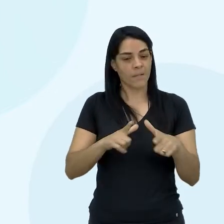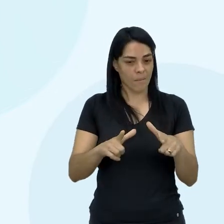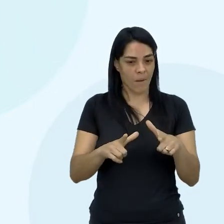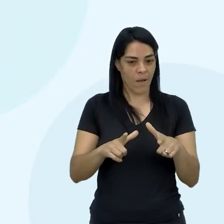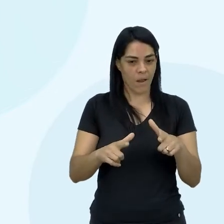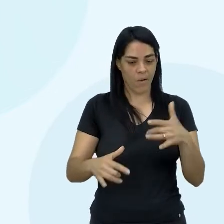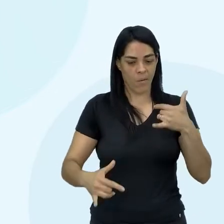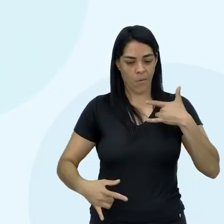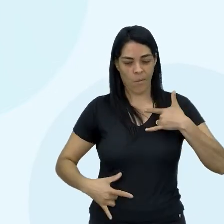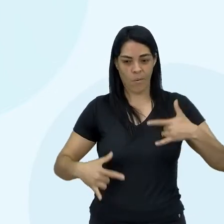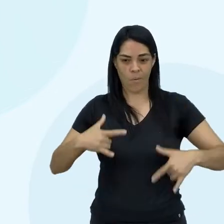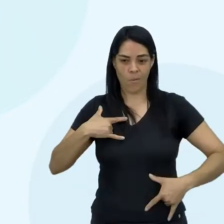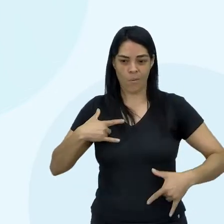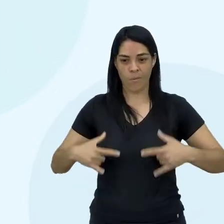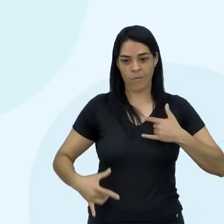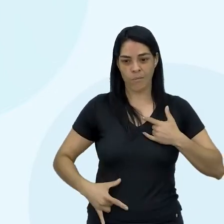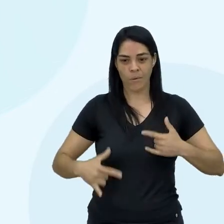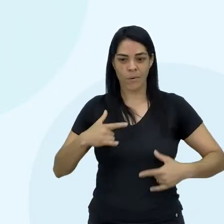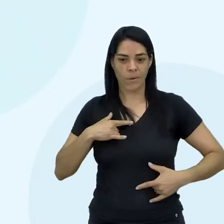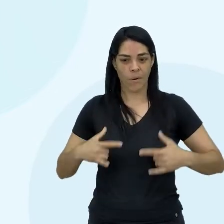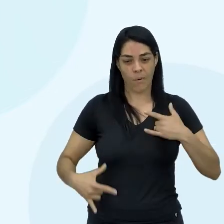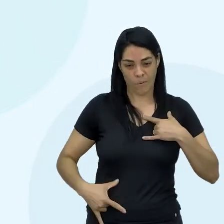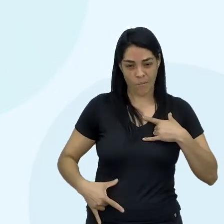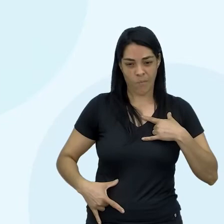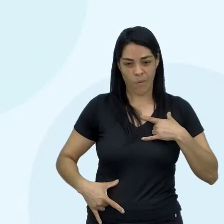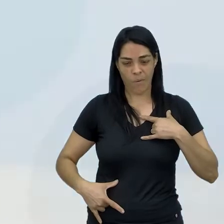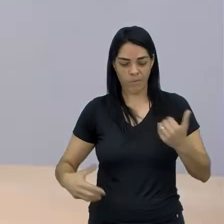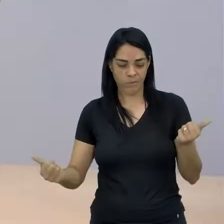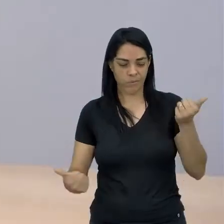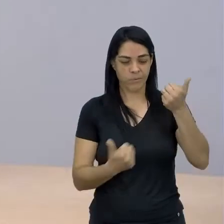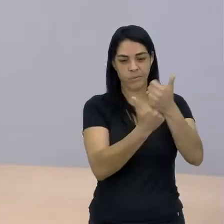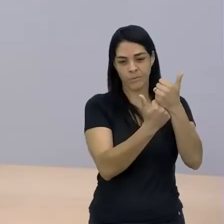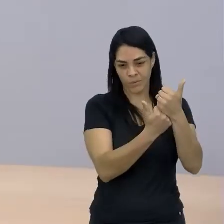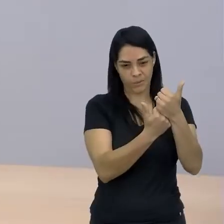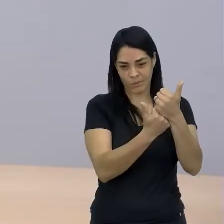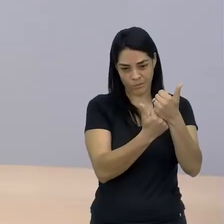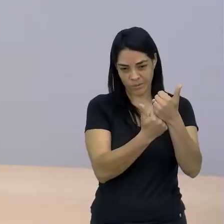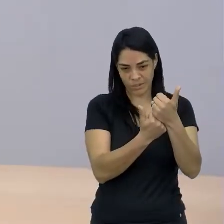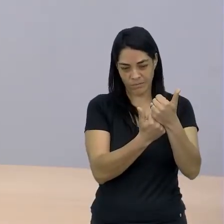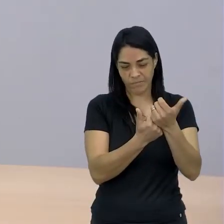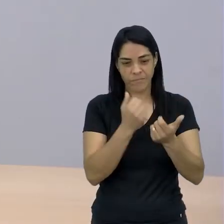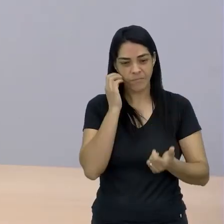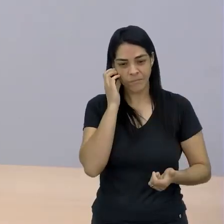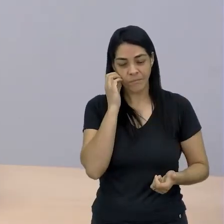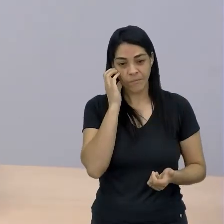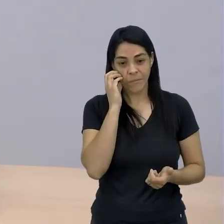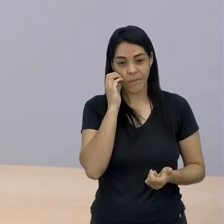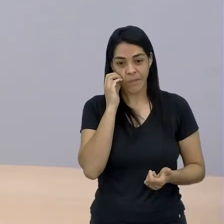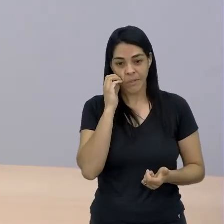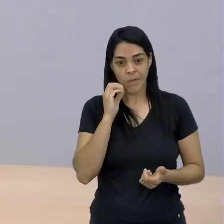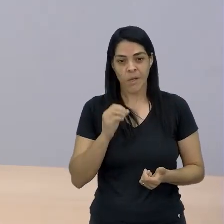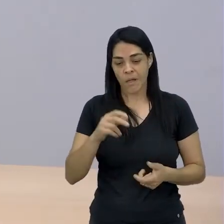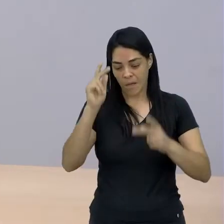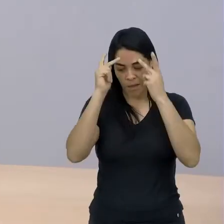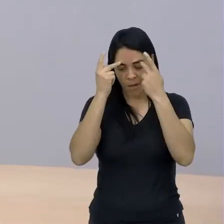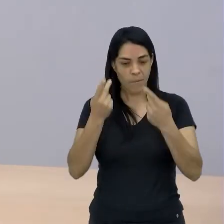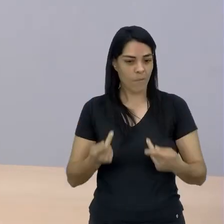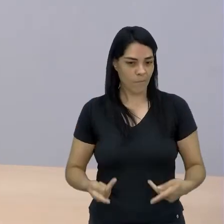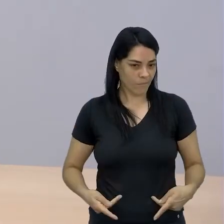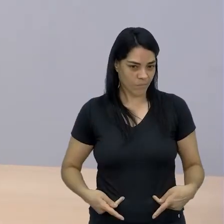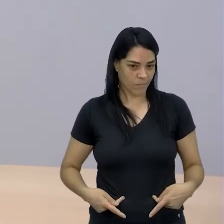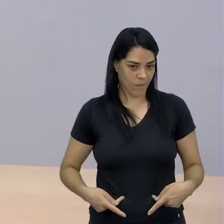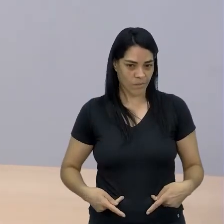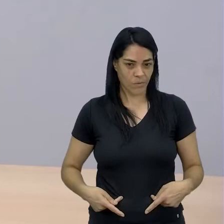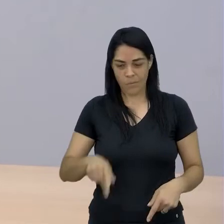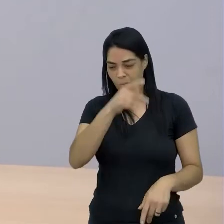robôs, microeletrônica, inteligência artificial, seja lá o que for, serão pessoas que continuarão